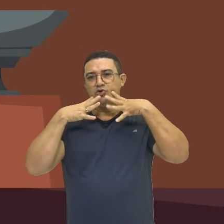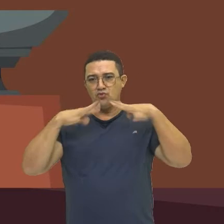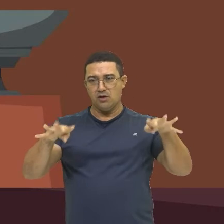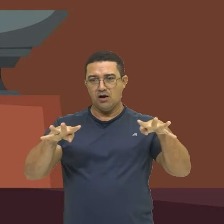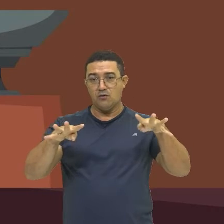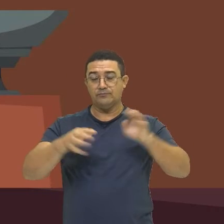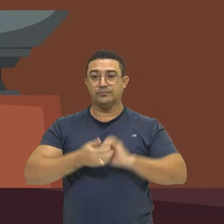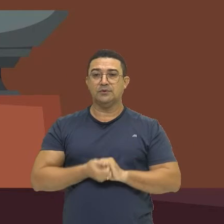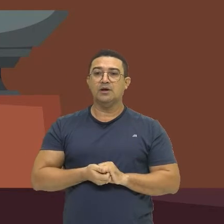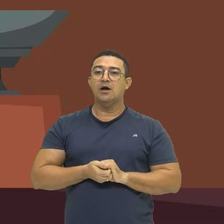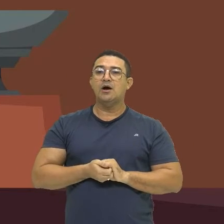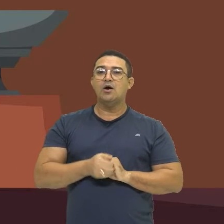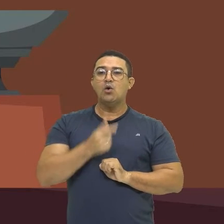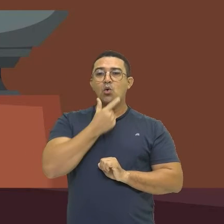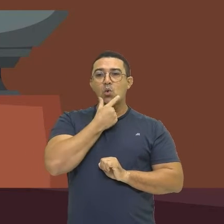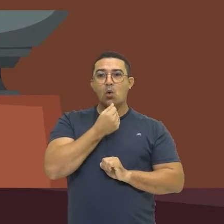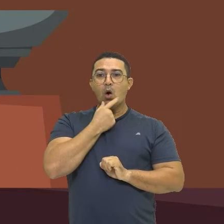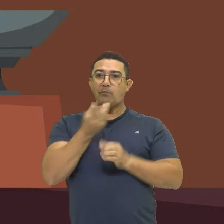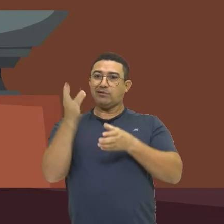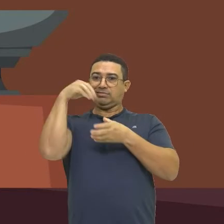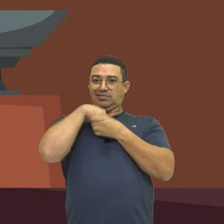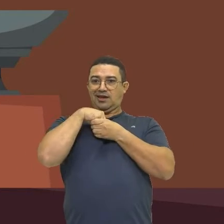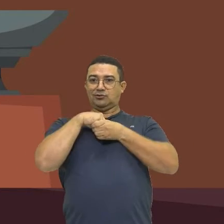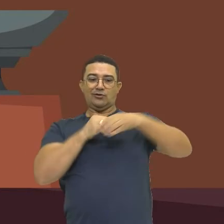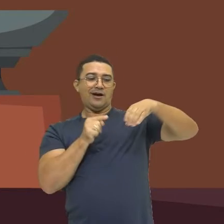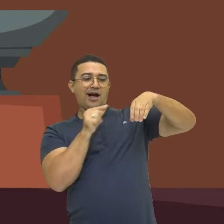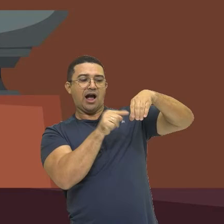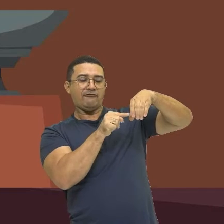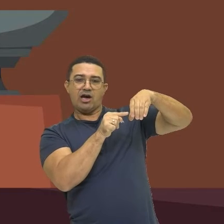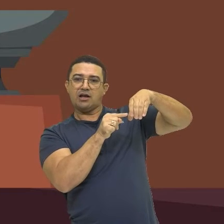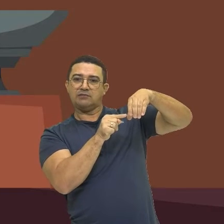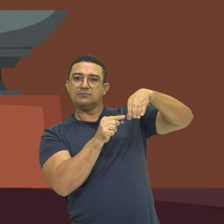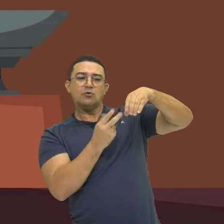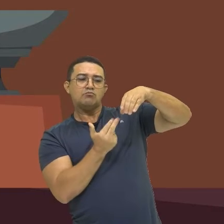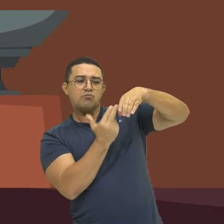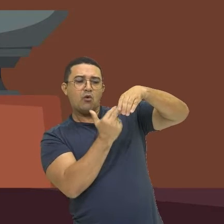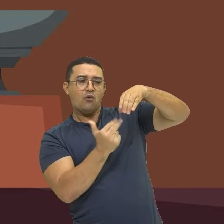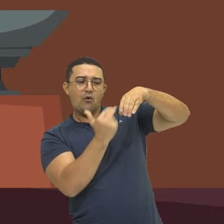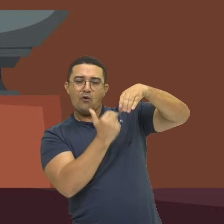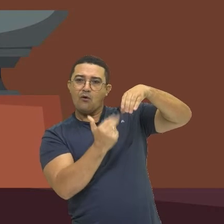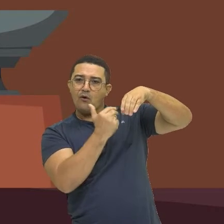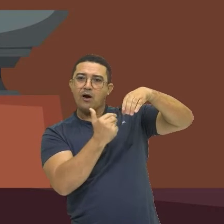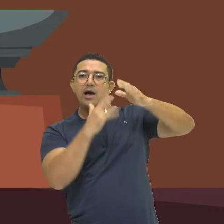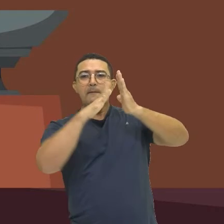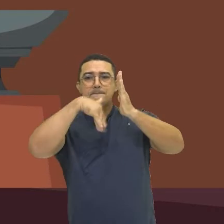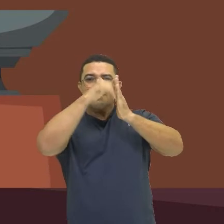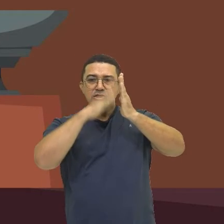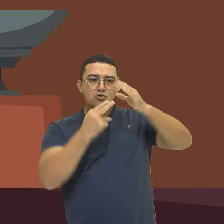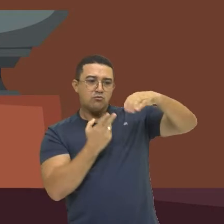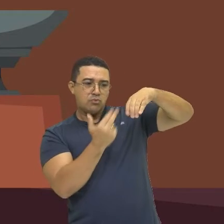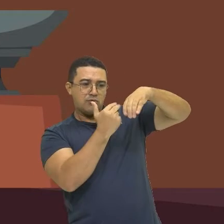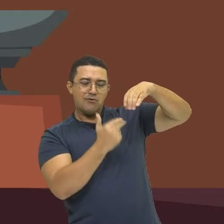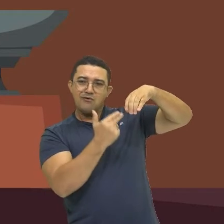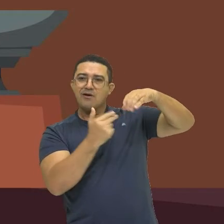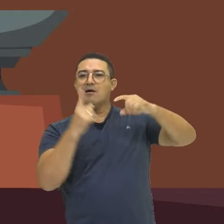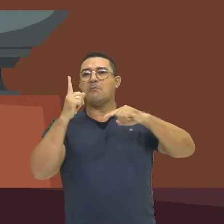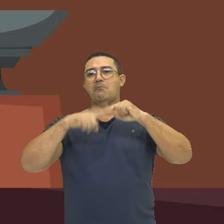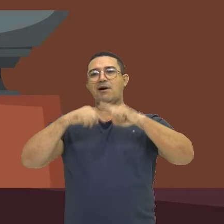homem pintava no interior das cavernas, de forma naturalista, utilizando o quê? Qual era o material lá do